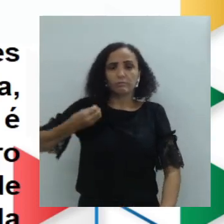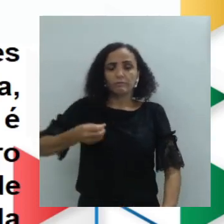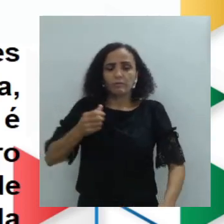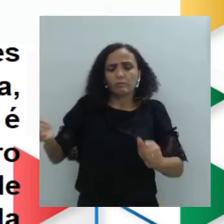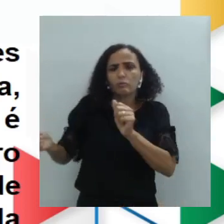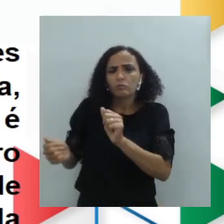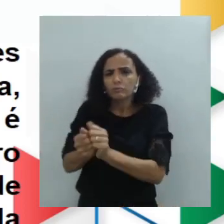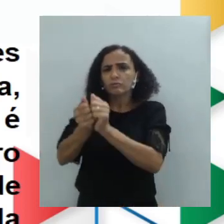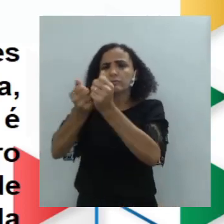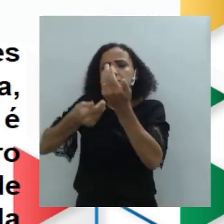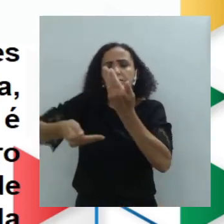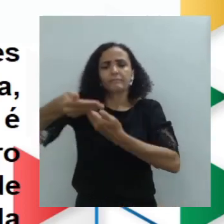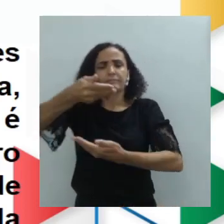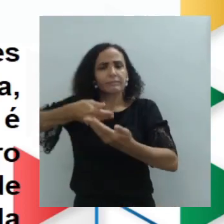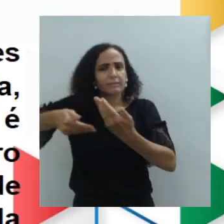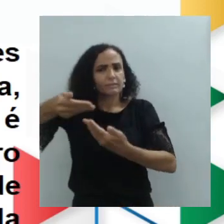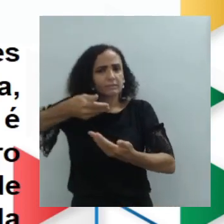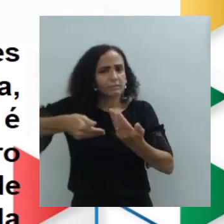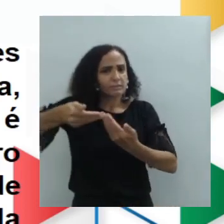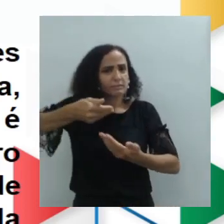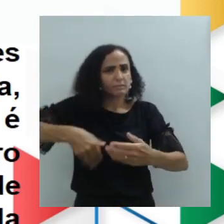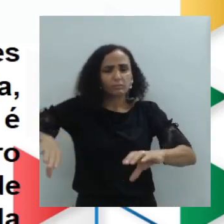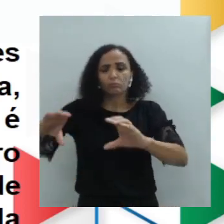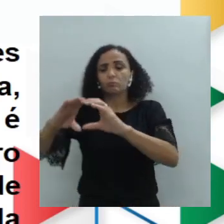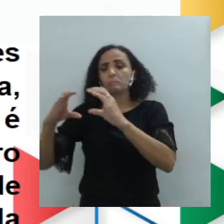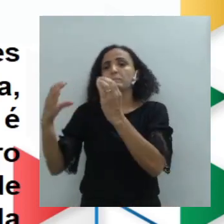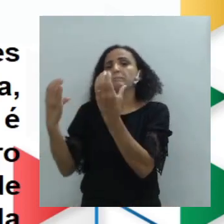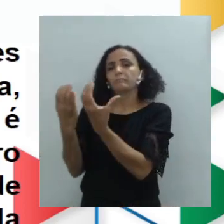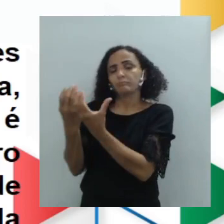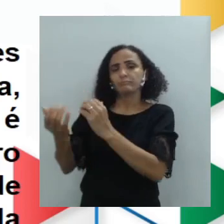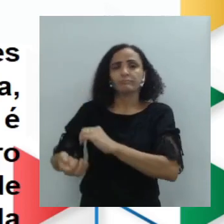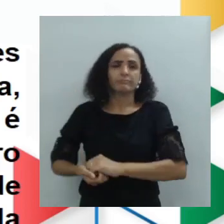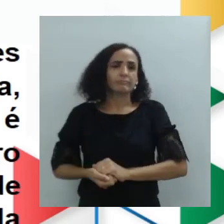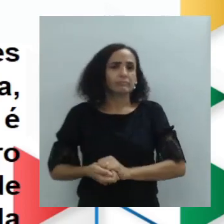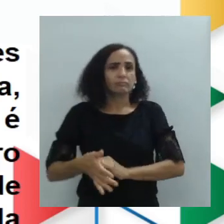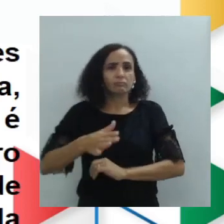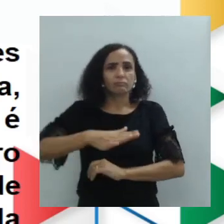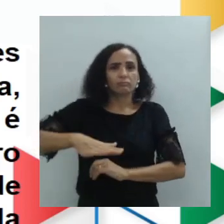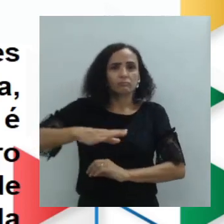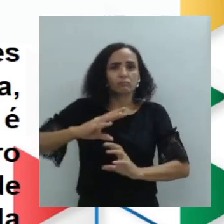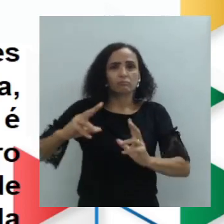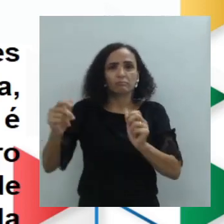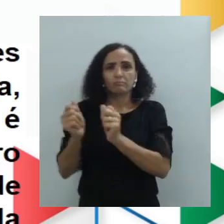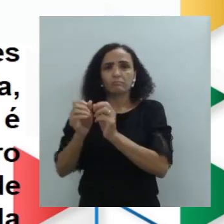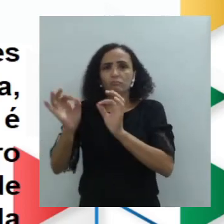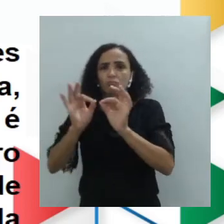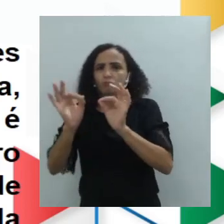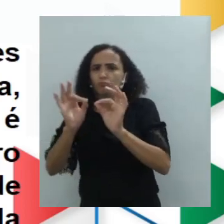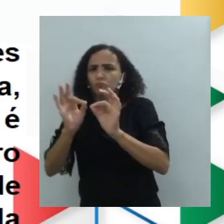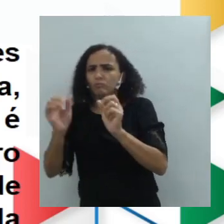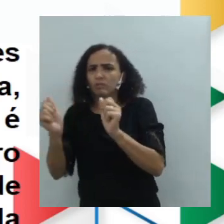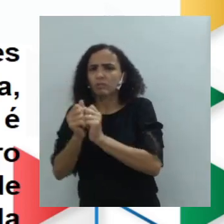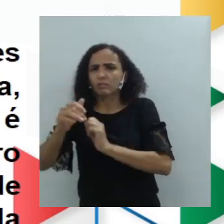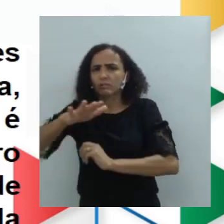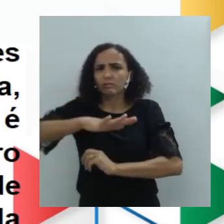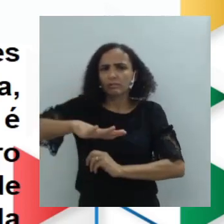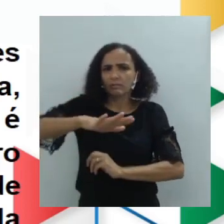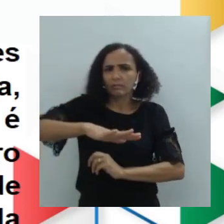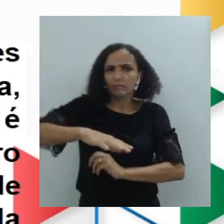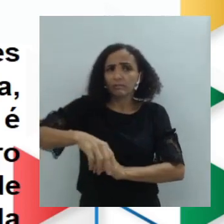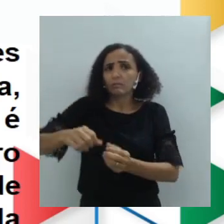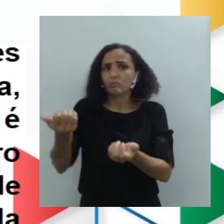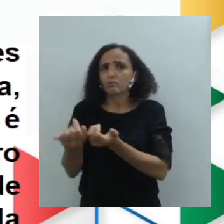juntos e interagindo, é chamado de comunidade. O Cerradinho, que é uma reserva ecológica dentro da Universidade Federal do Mato Grosso do Sul,